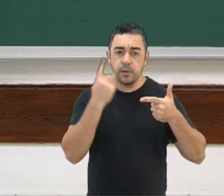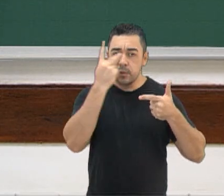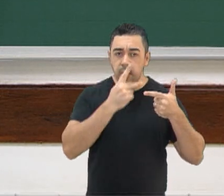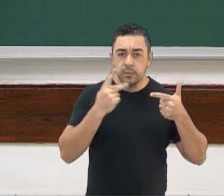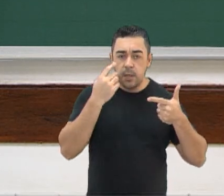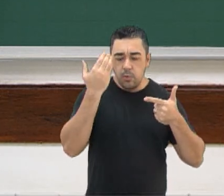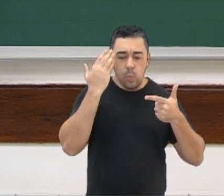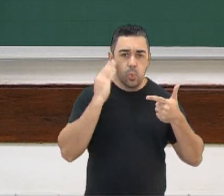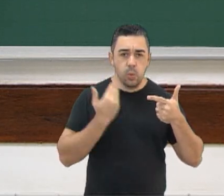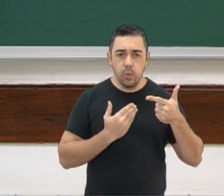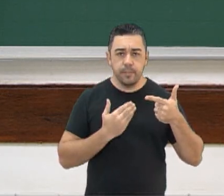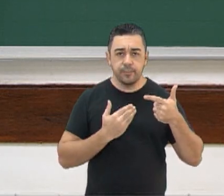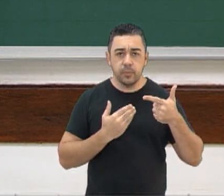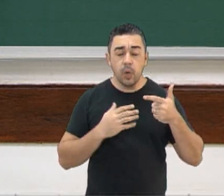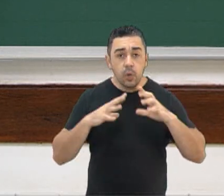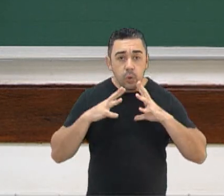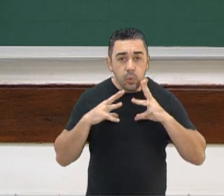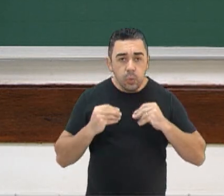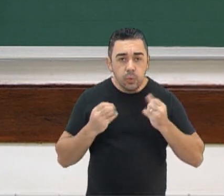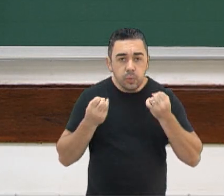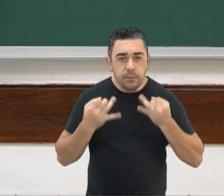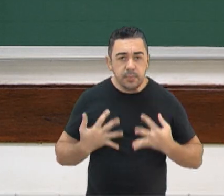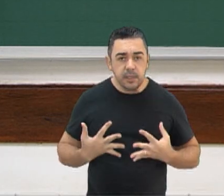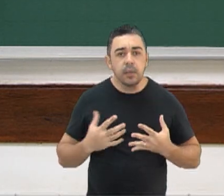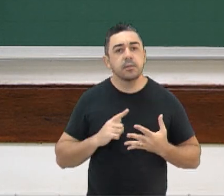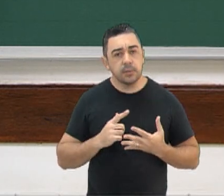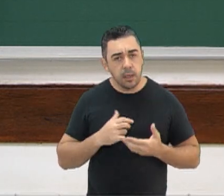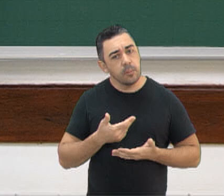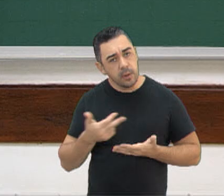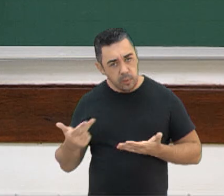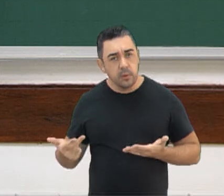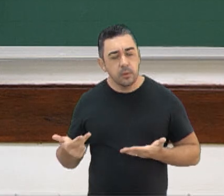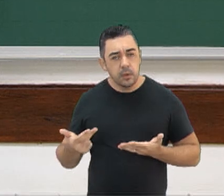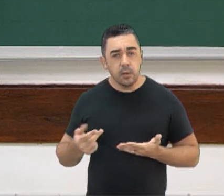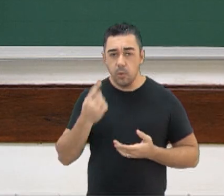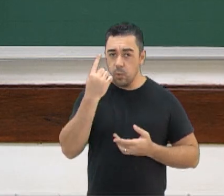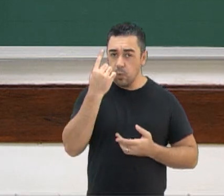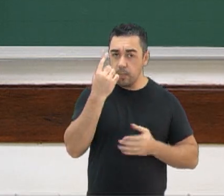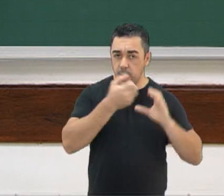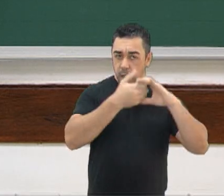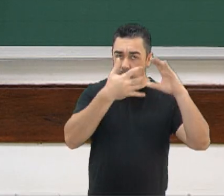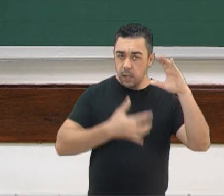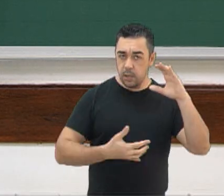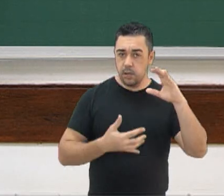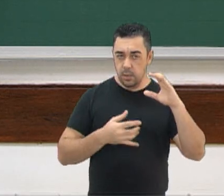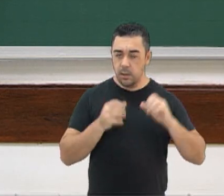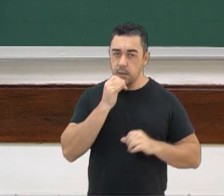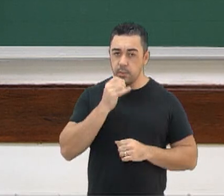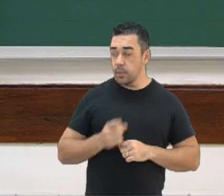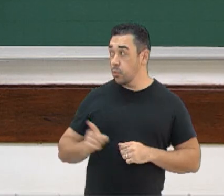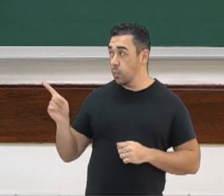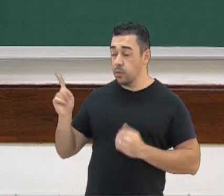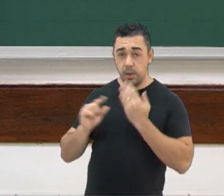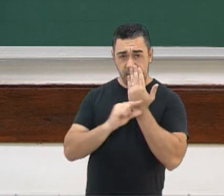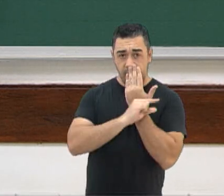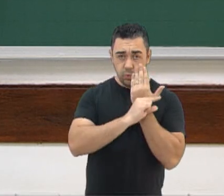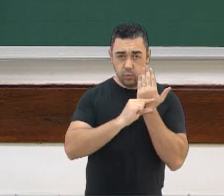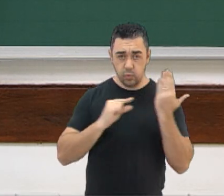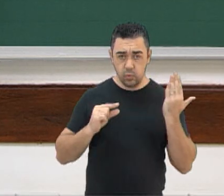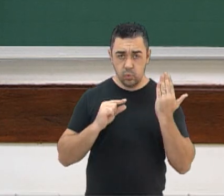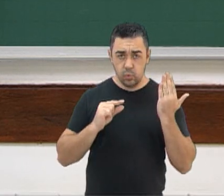está ali explica alguma coisa. Uma característica sobre o Edward